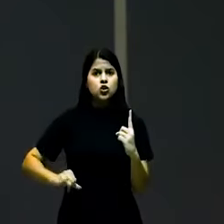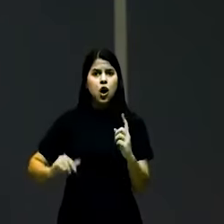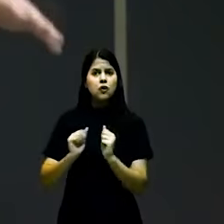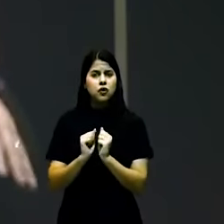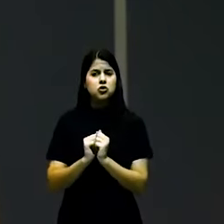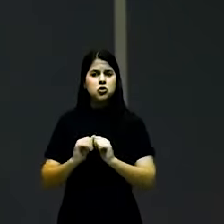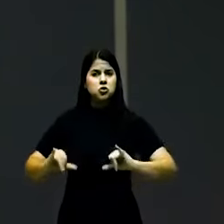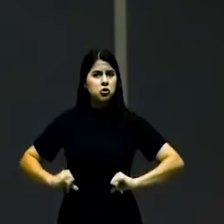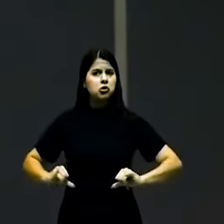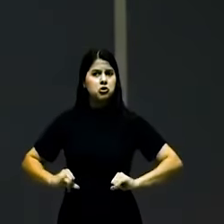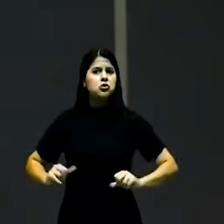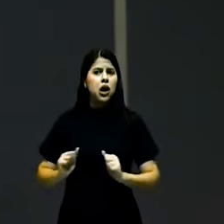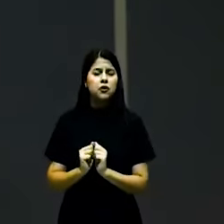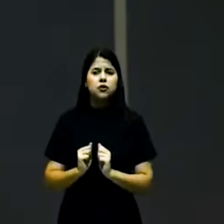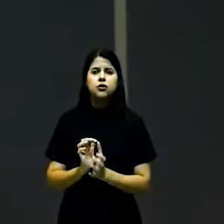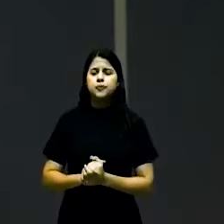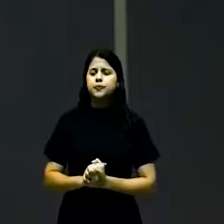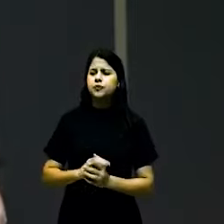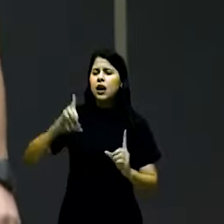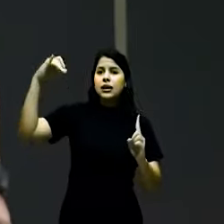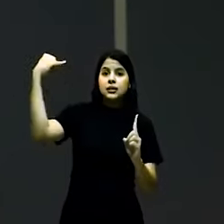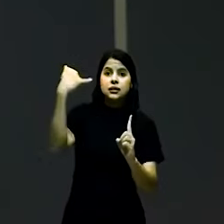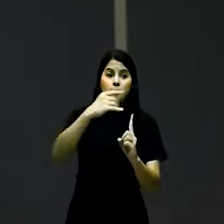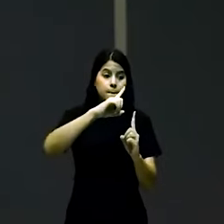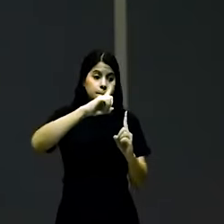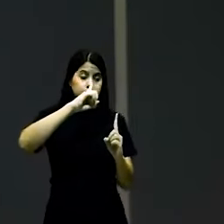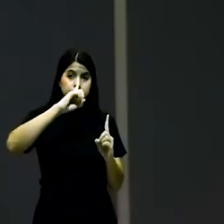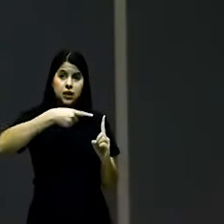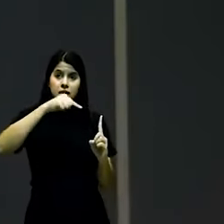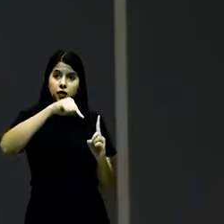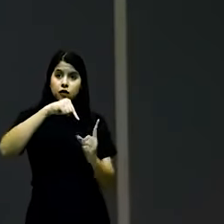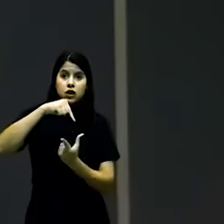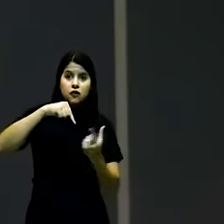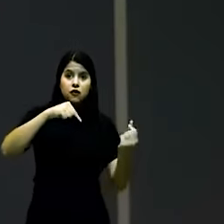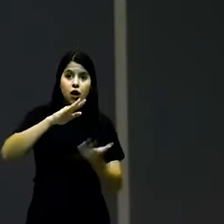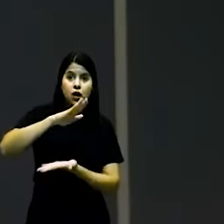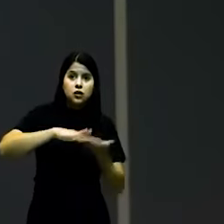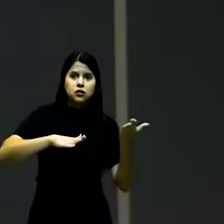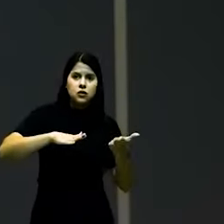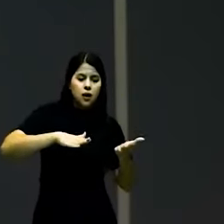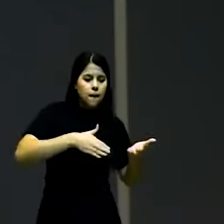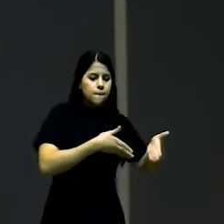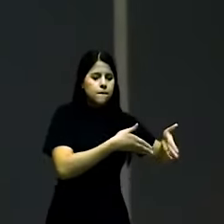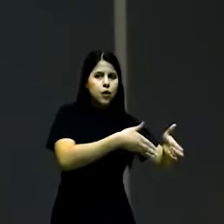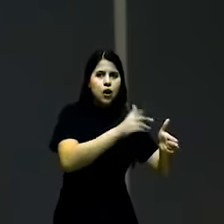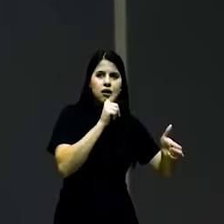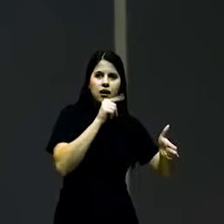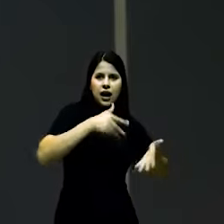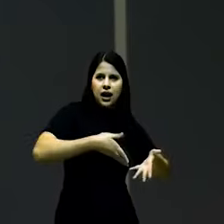Todo mundo bravo com você aí, vai para perto do ribeiro. Lá você vai beber da água desse ribeiro, lá você vai